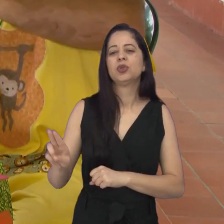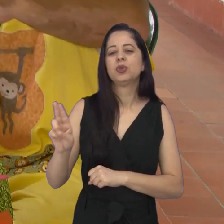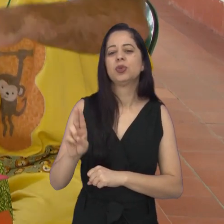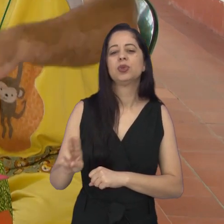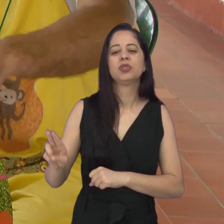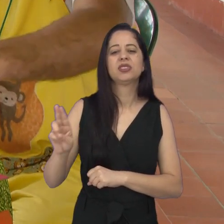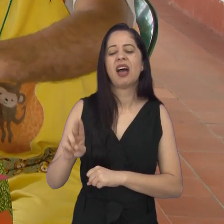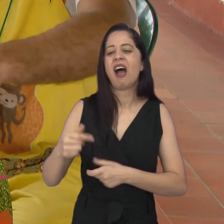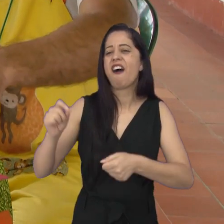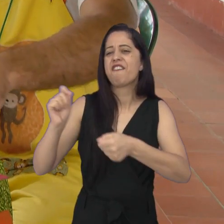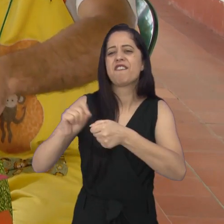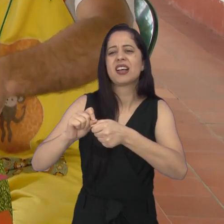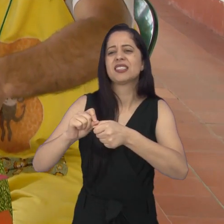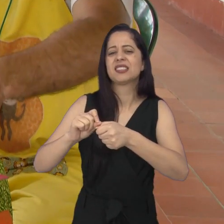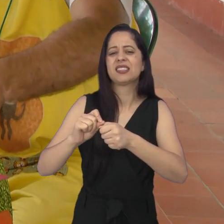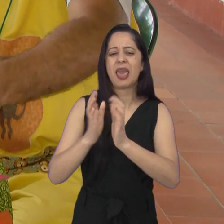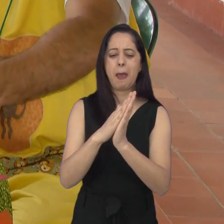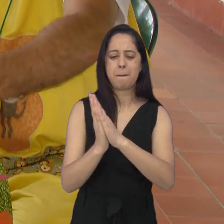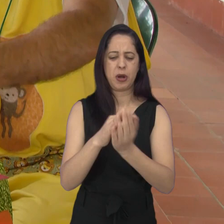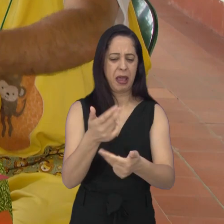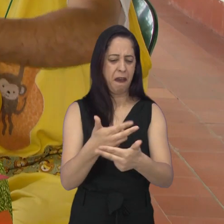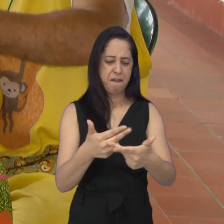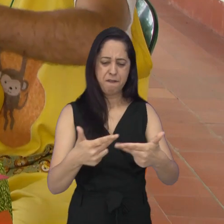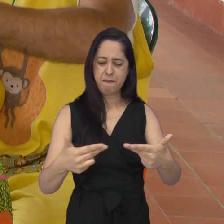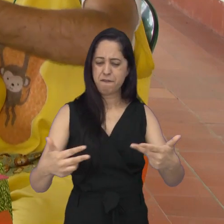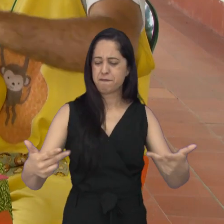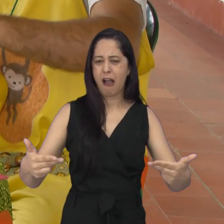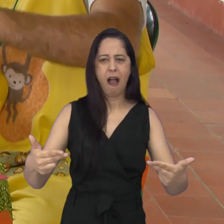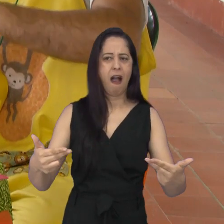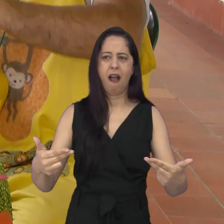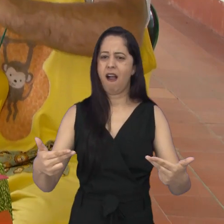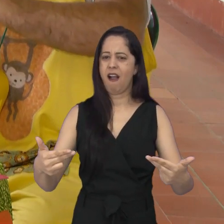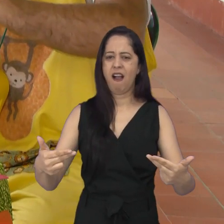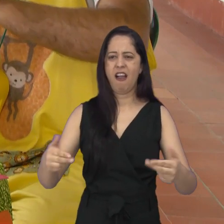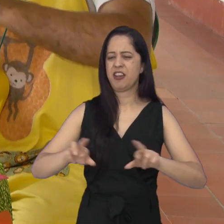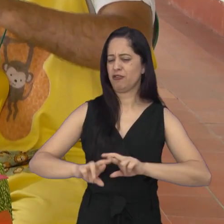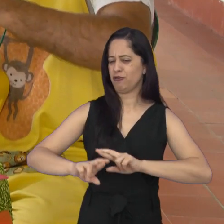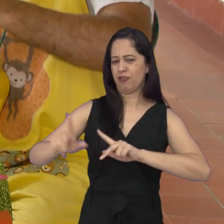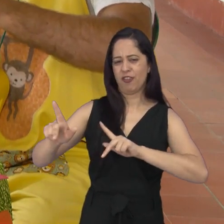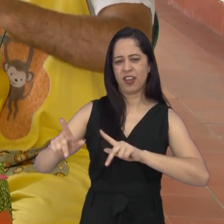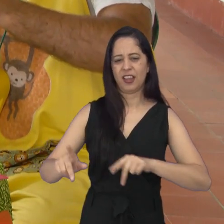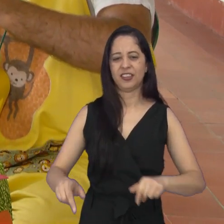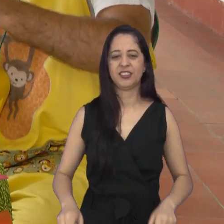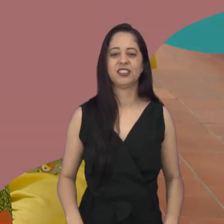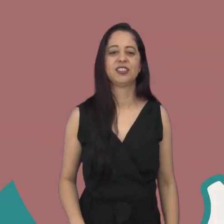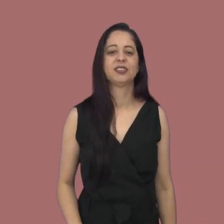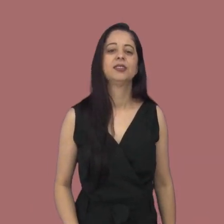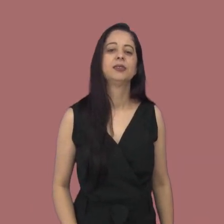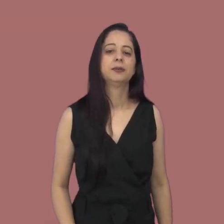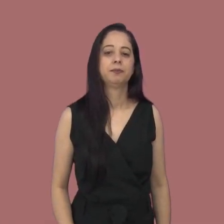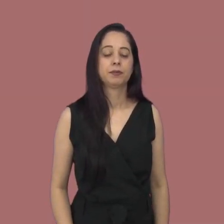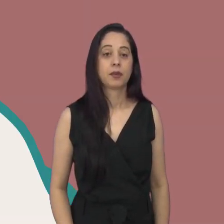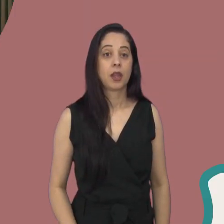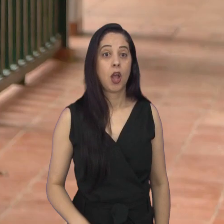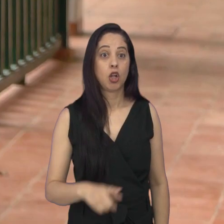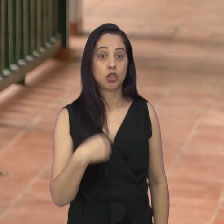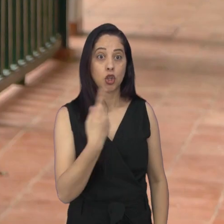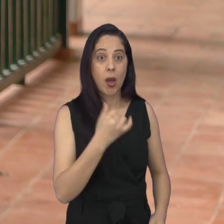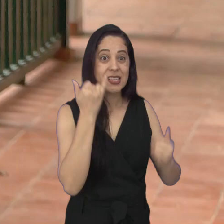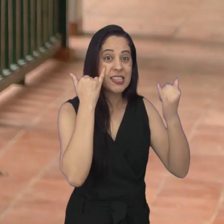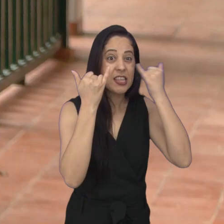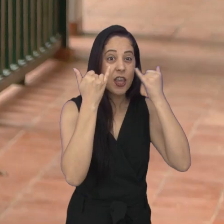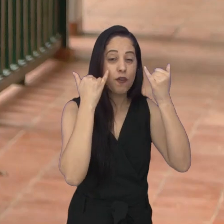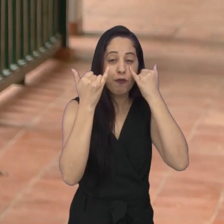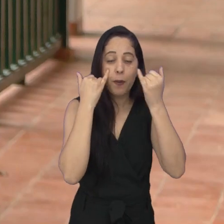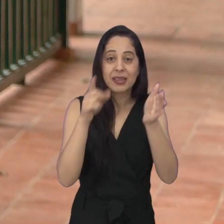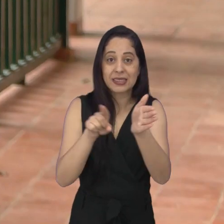sua criatividade em fazer qualquer tipo de desenhos, caracterização. A gente foi buscar